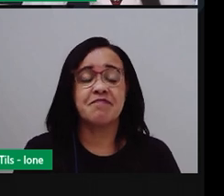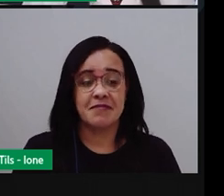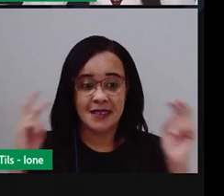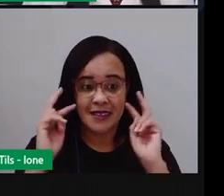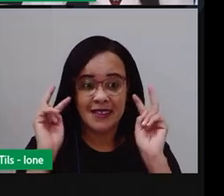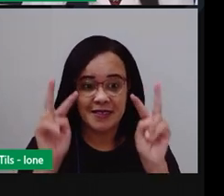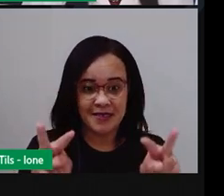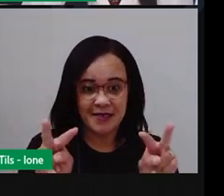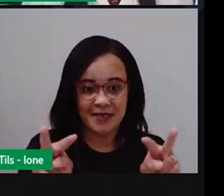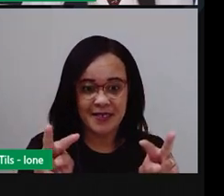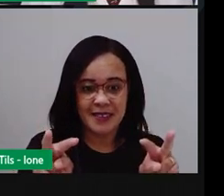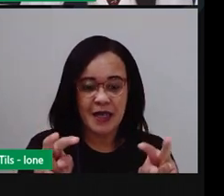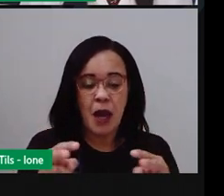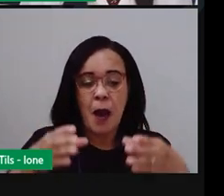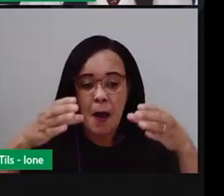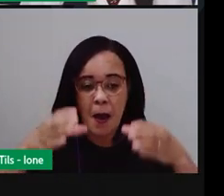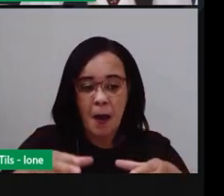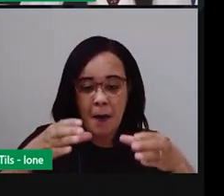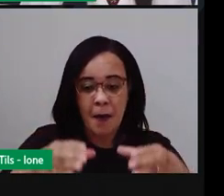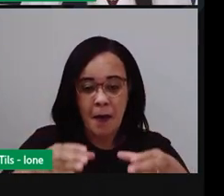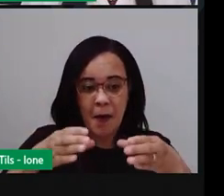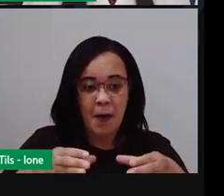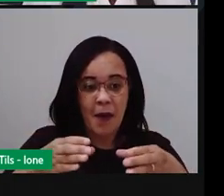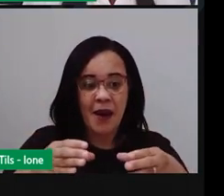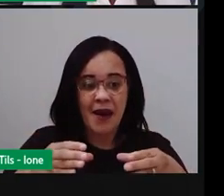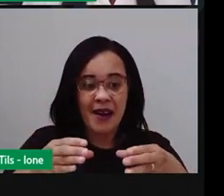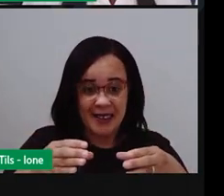Olha, bolo de milho.